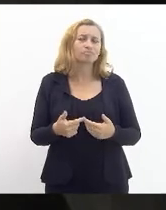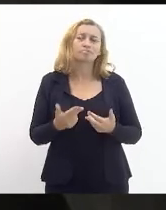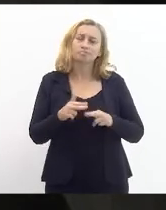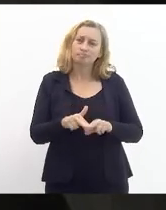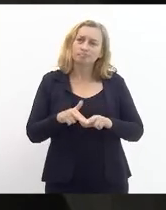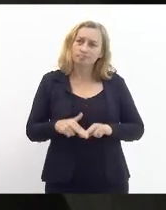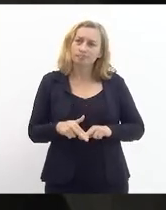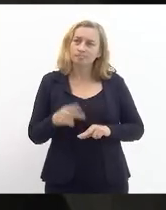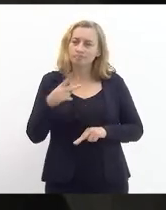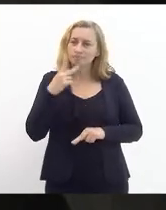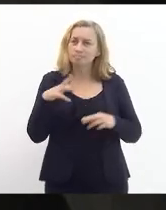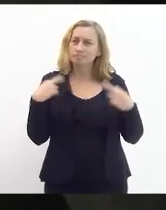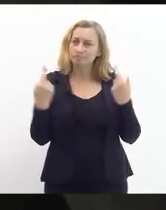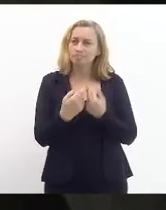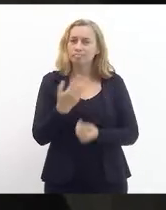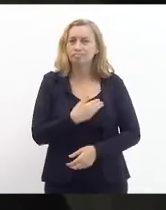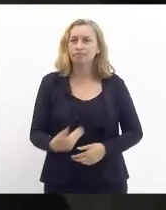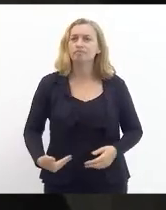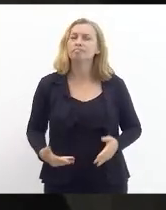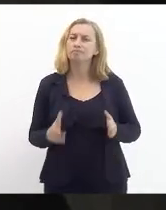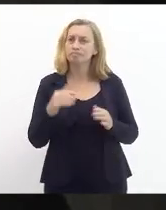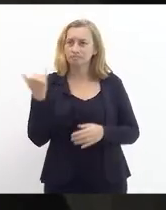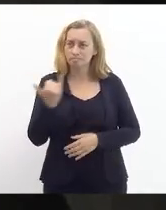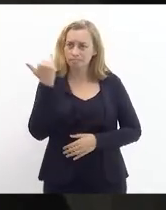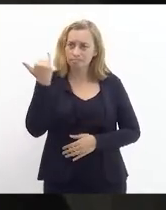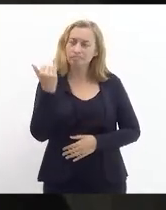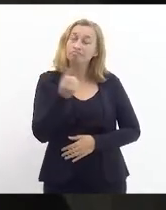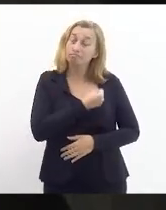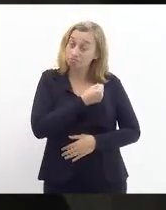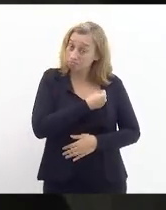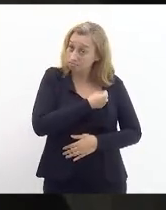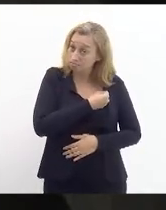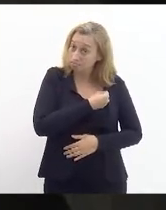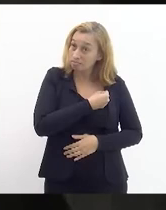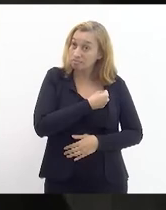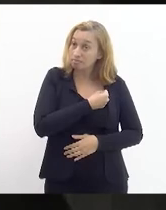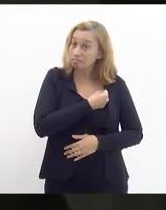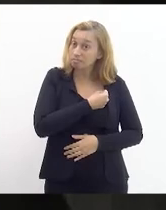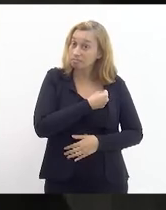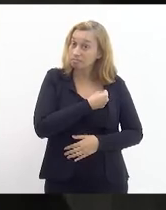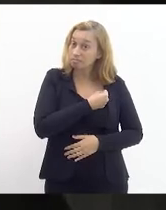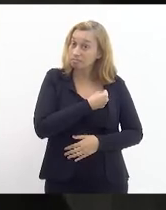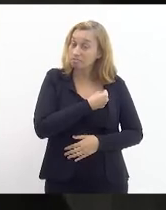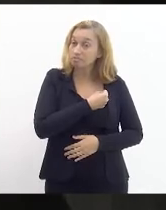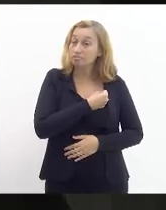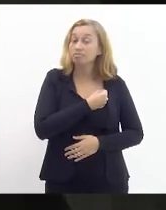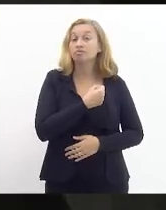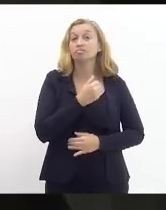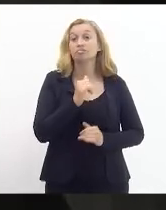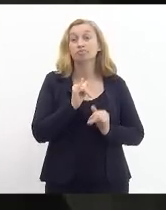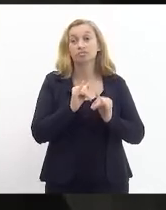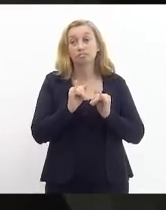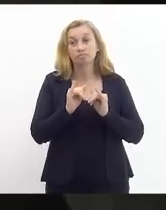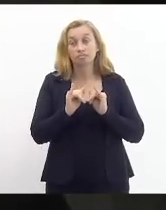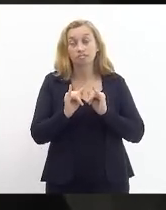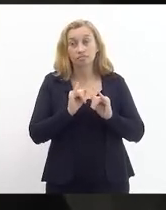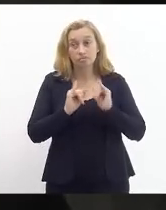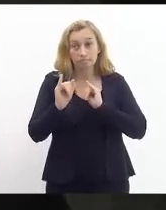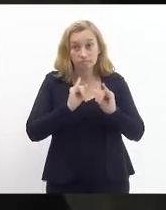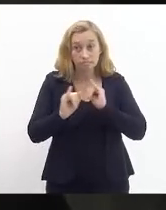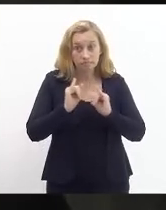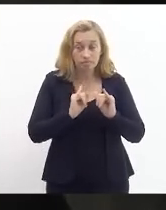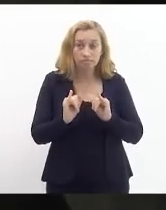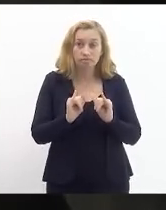Considero que audiência de hoje foi muito importante pelos números que foram que foram de publicizadas e não são